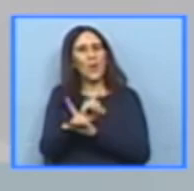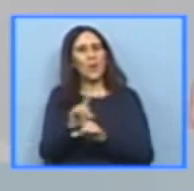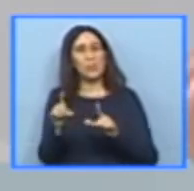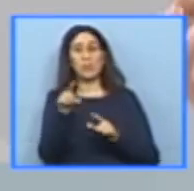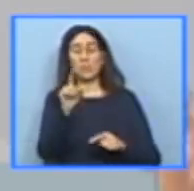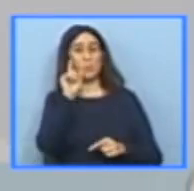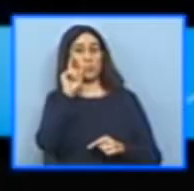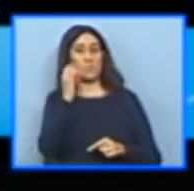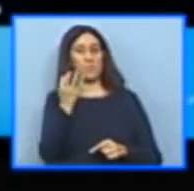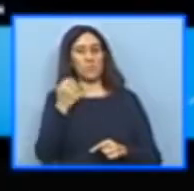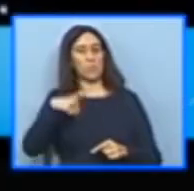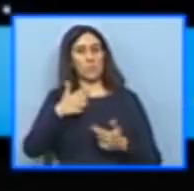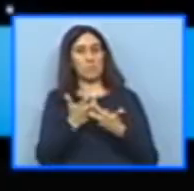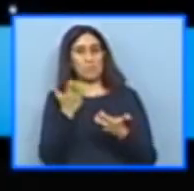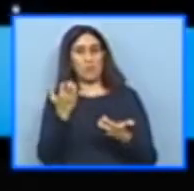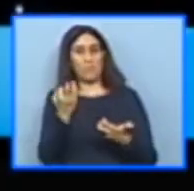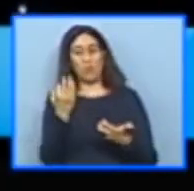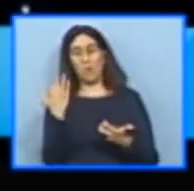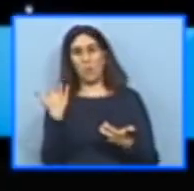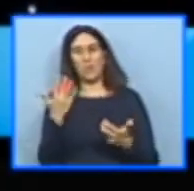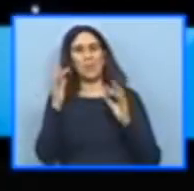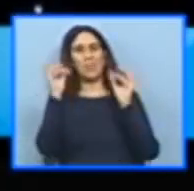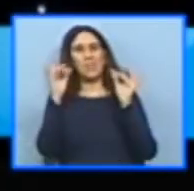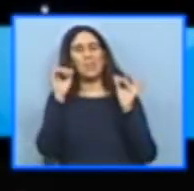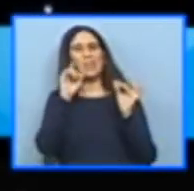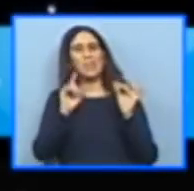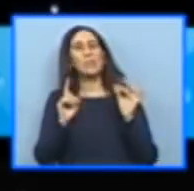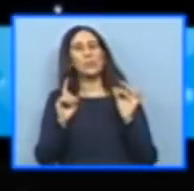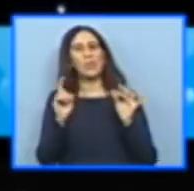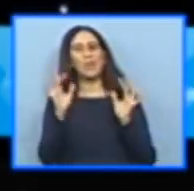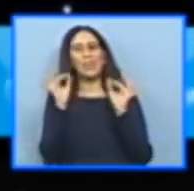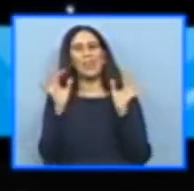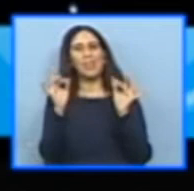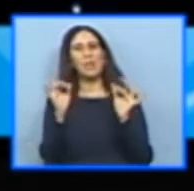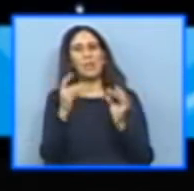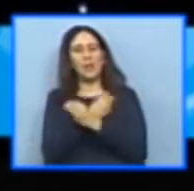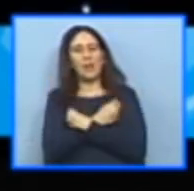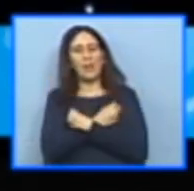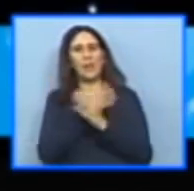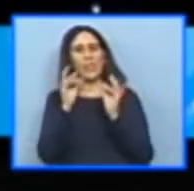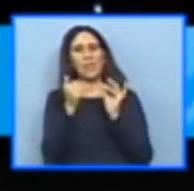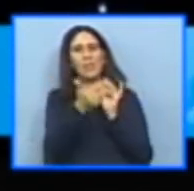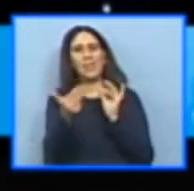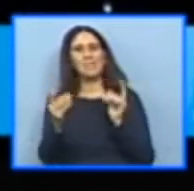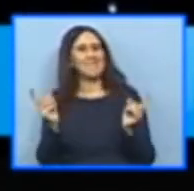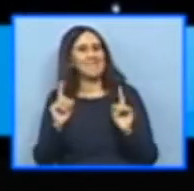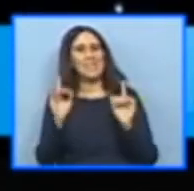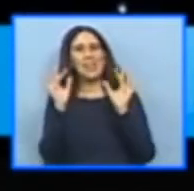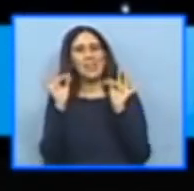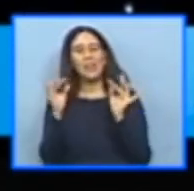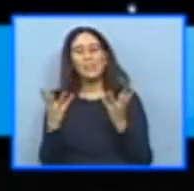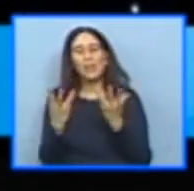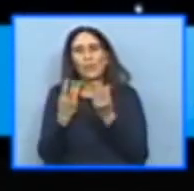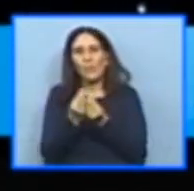importante também, conforme nós assinalámos agora o Dia do Brincar, é porque brincar não é dar brinquedos. Brincar é estar com,